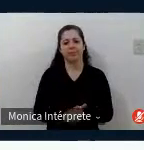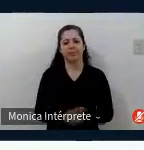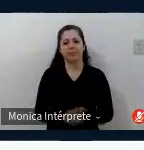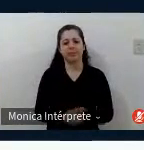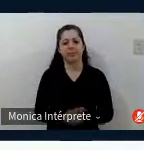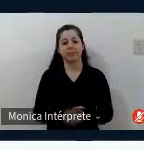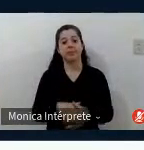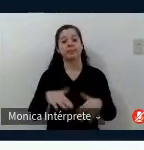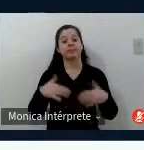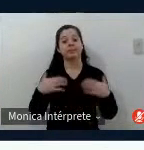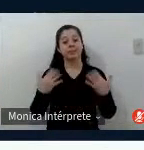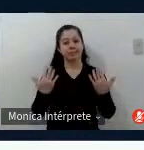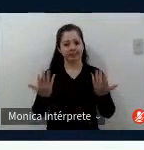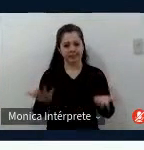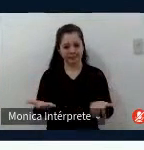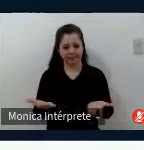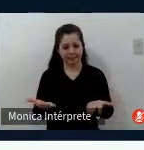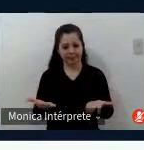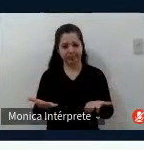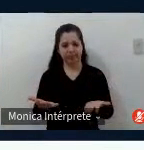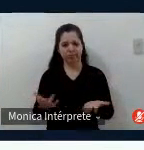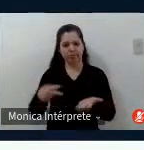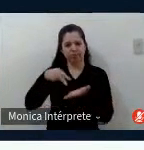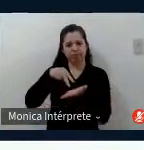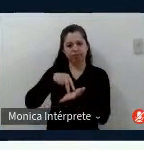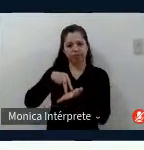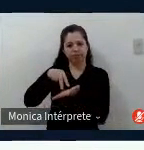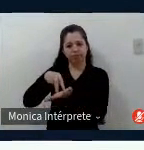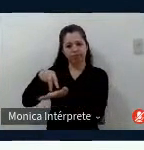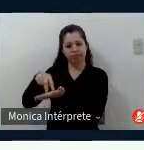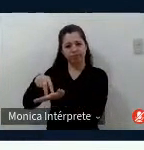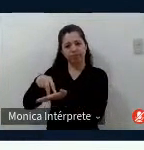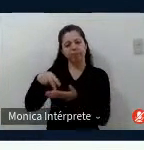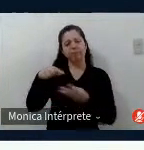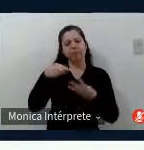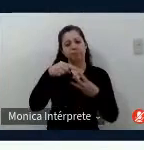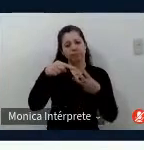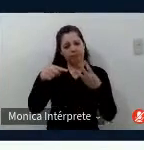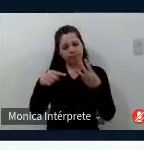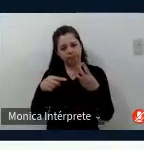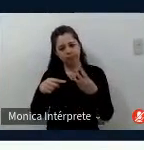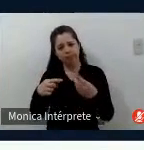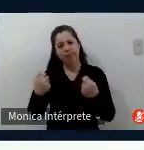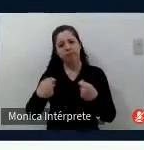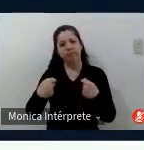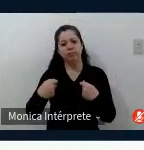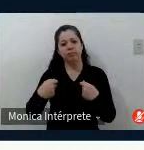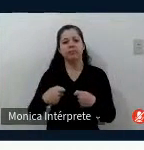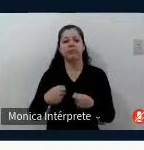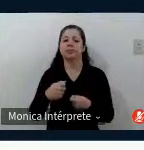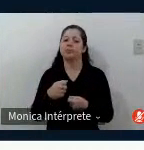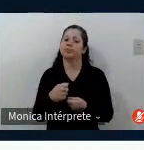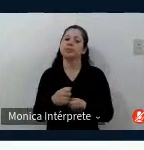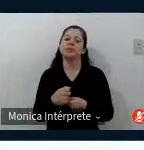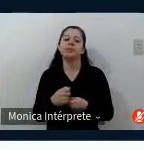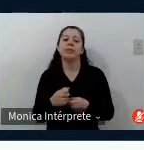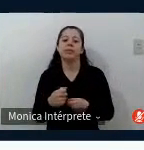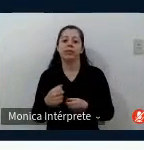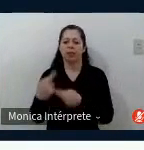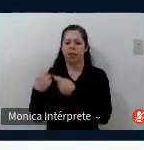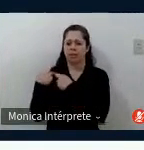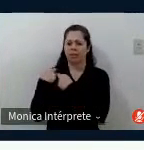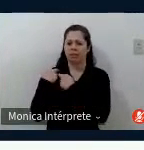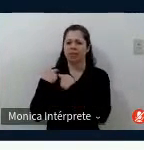Muito bem, então, com esses atores, né, protagonistas, né, nós temos algumas atividades pela frente, né, então, como essa